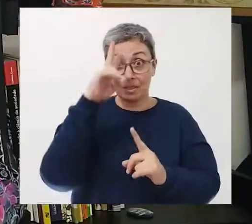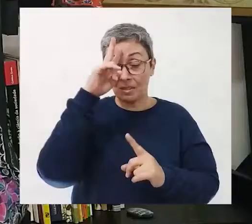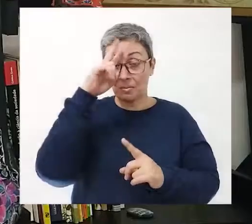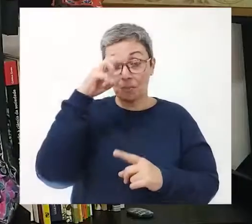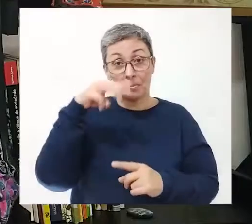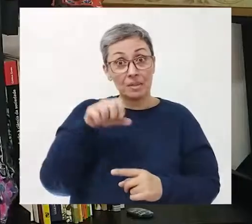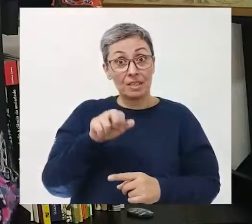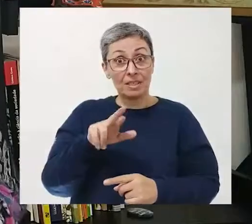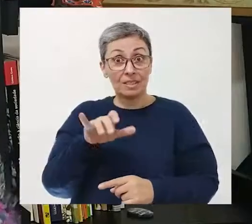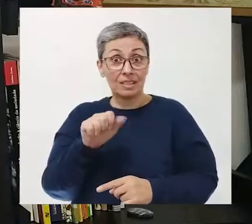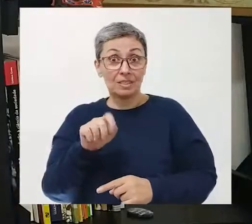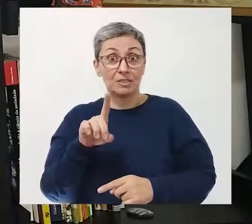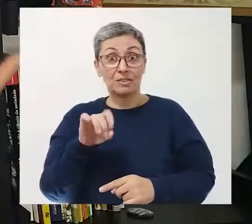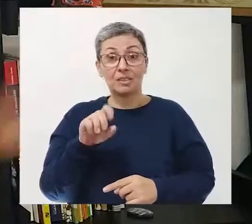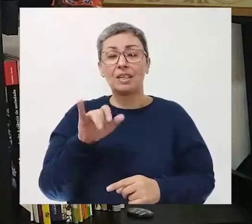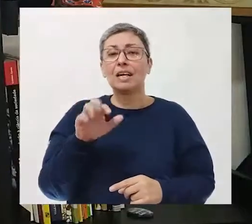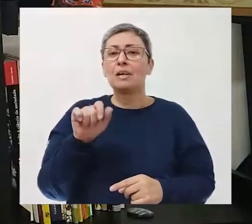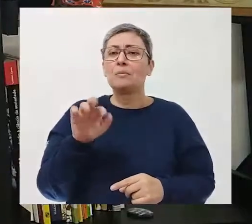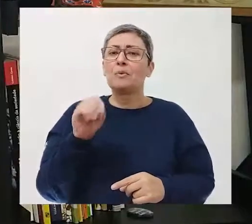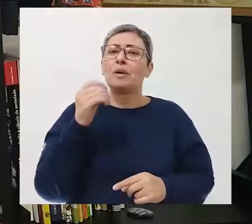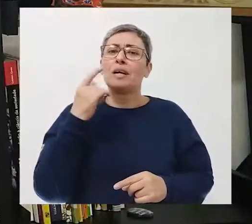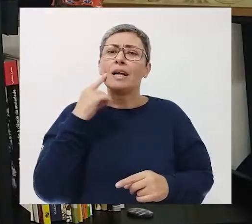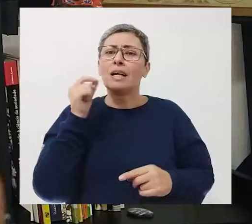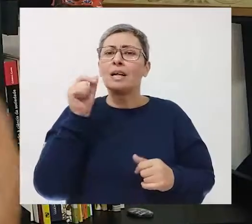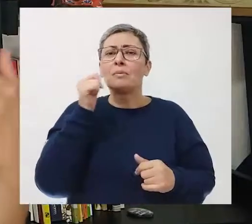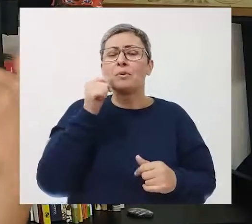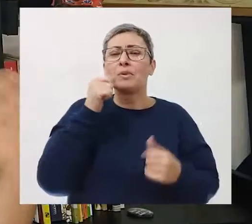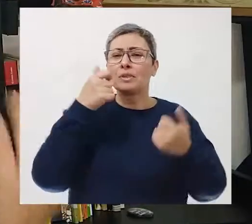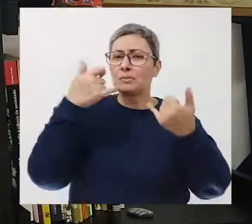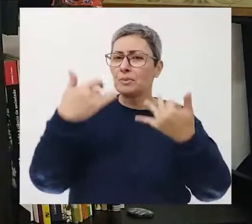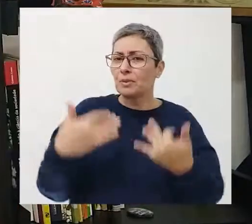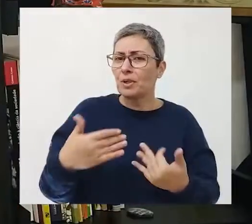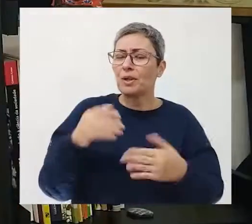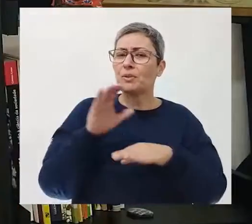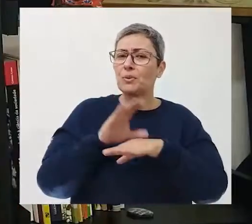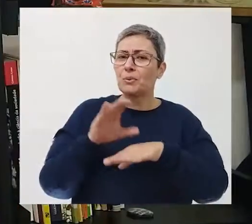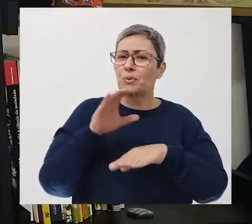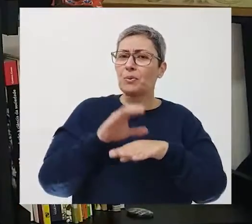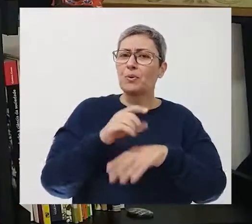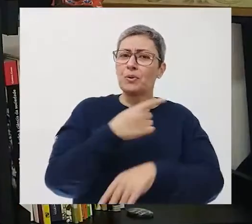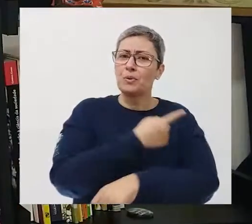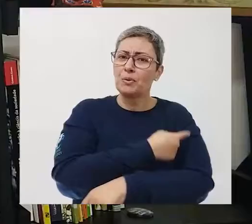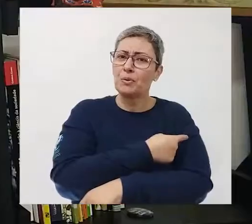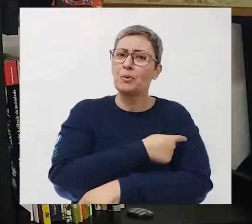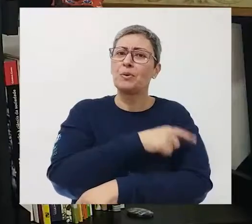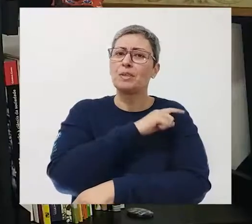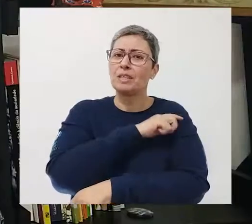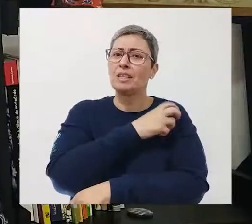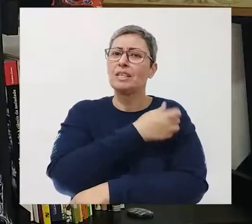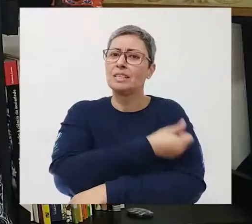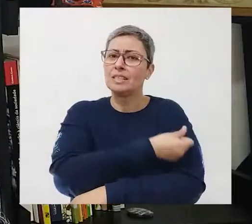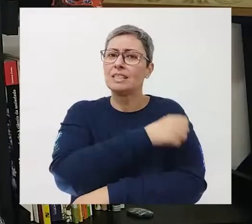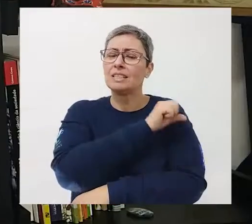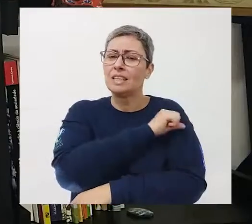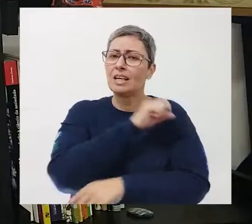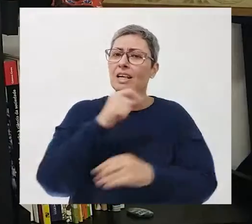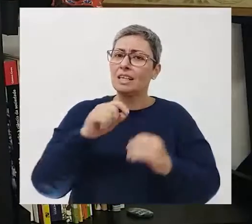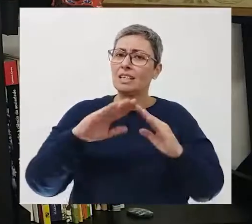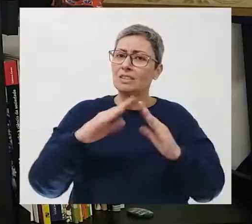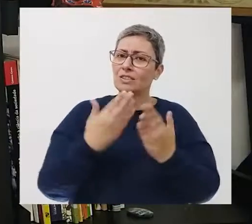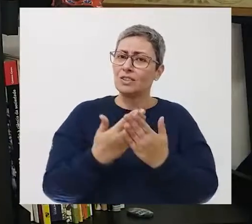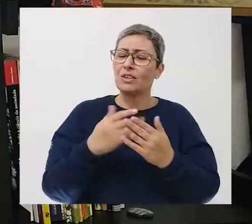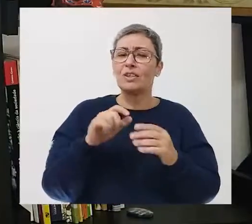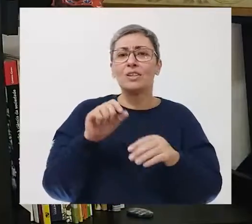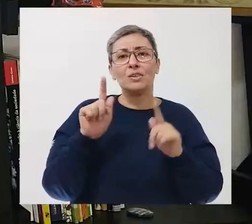Carmo? Aquela lá que eu contei para vocês que cursou os ciclos 1 e 2 da EJA aqui na nossa rede de ensino de Guarulhos